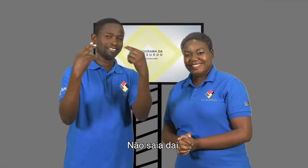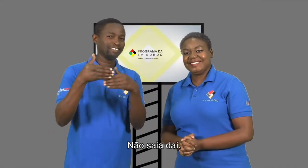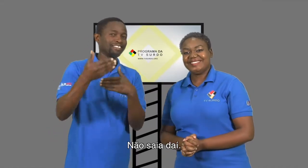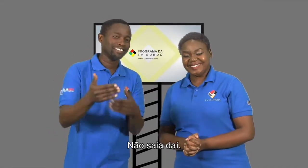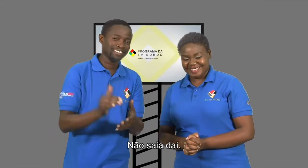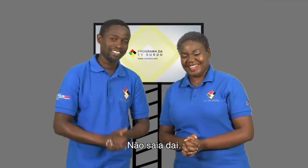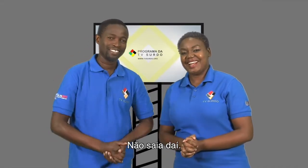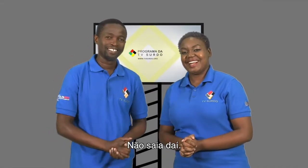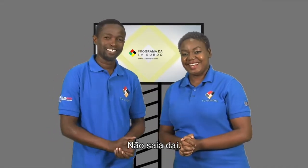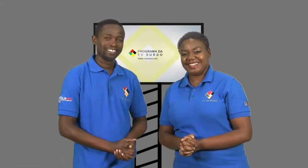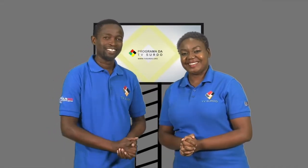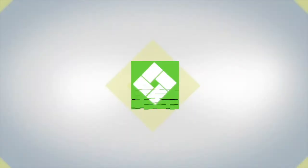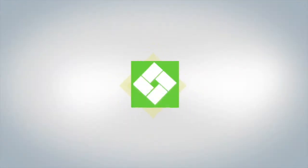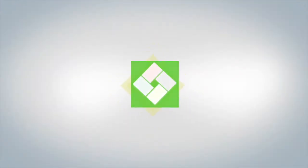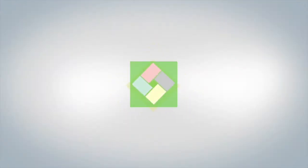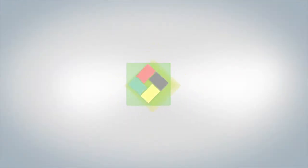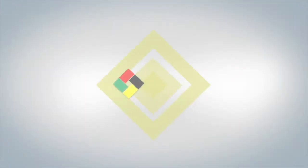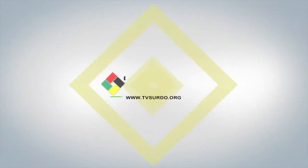Não saia daí!